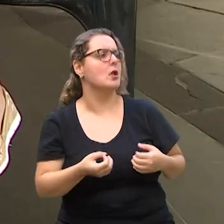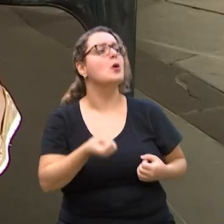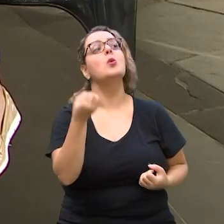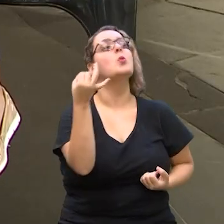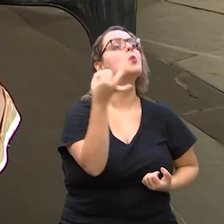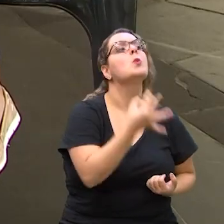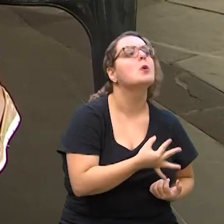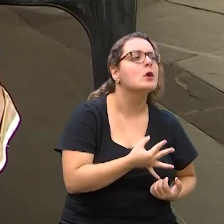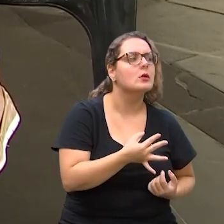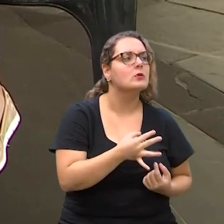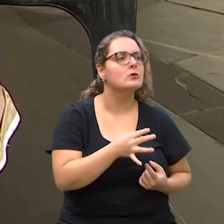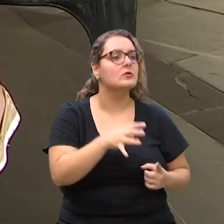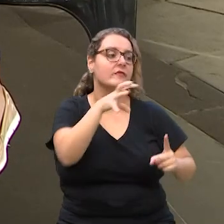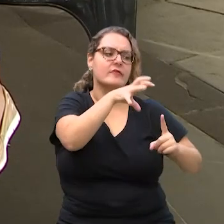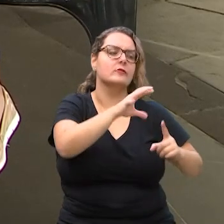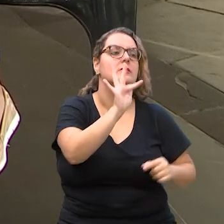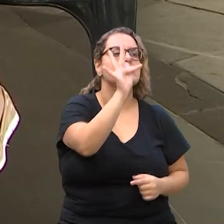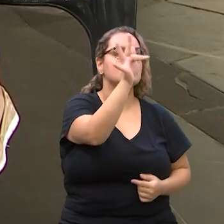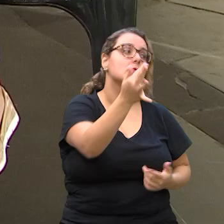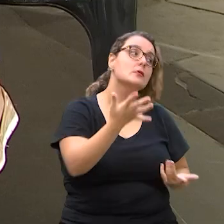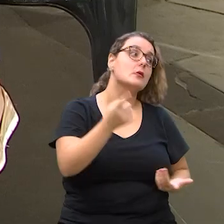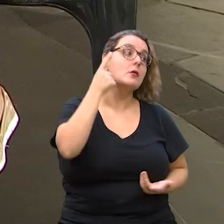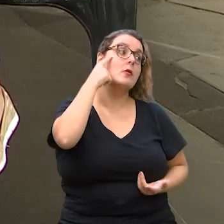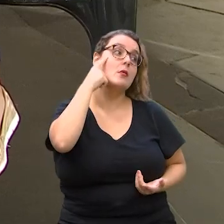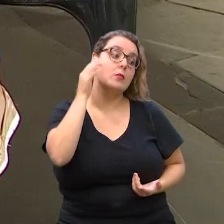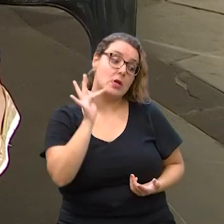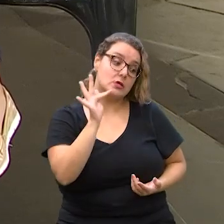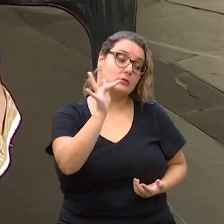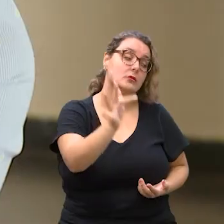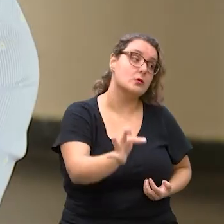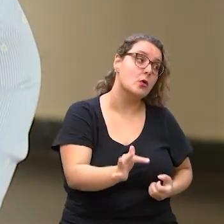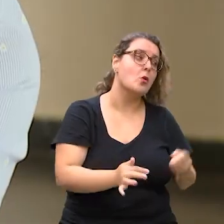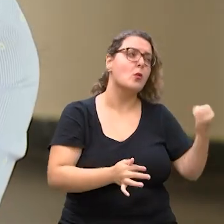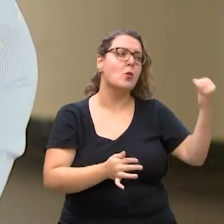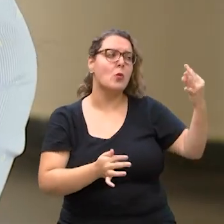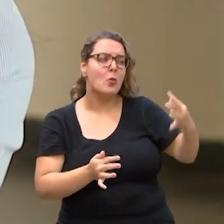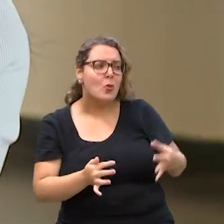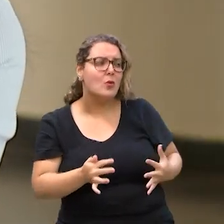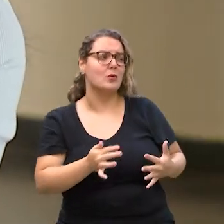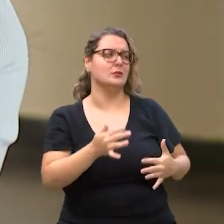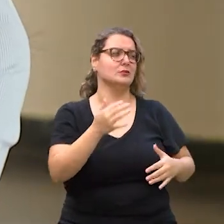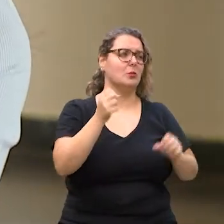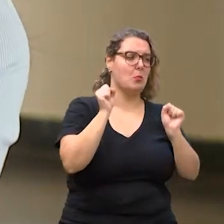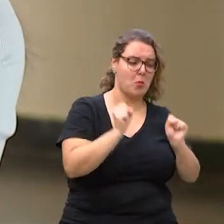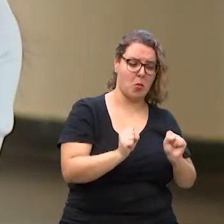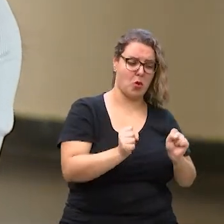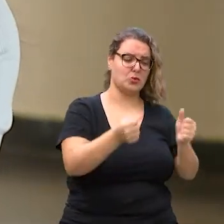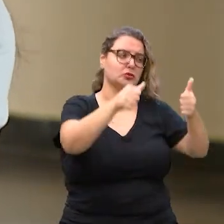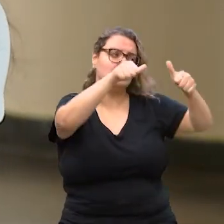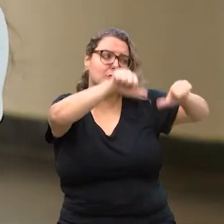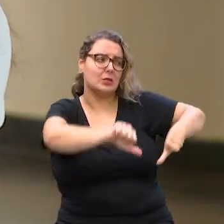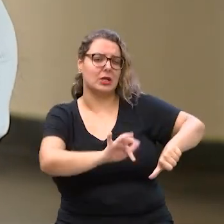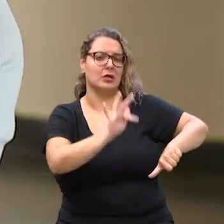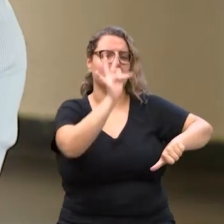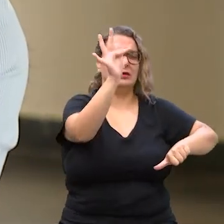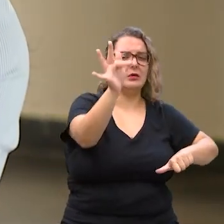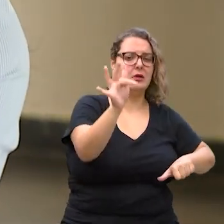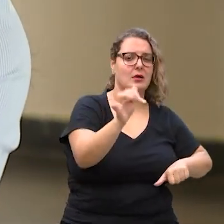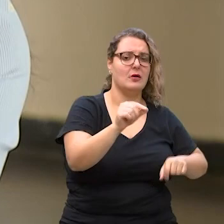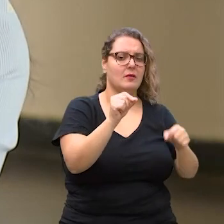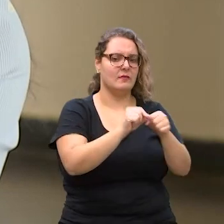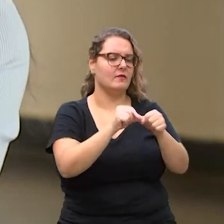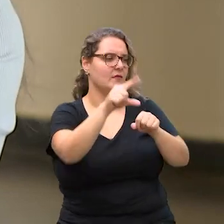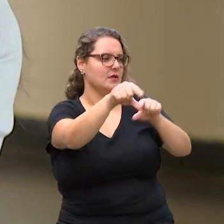no futuro? A gente sempre coloca para ele, olha, pensa no seu futuro, pensa quanto isso tá te prejudicando ou não, faça as